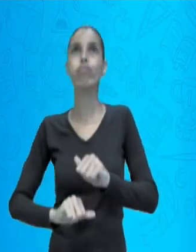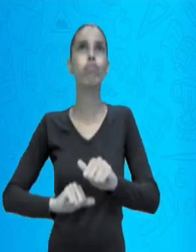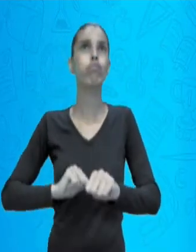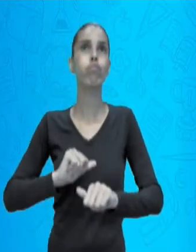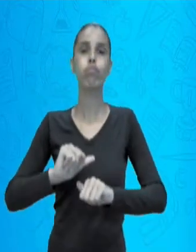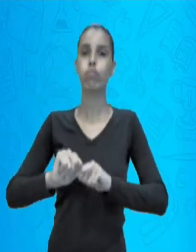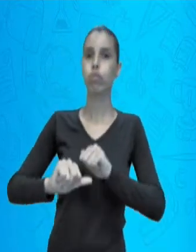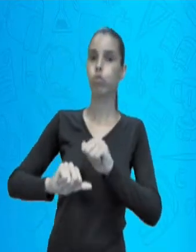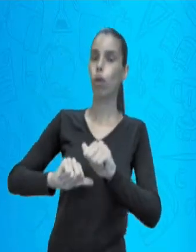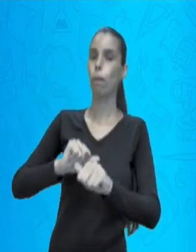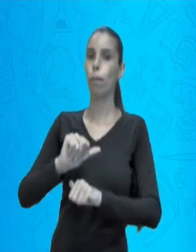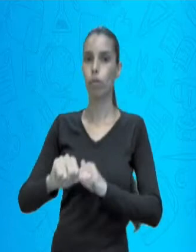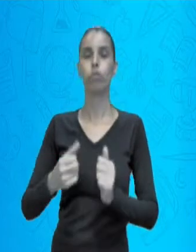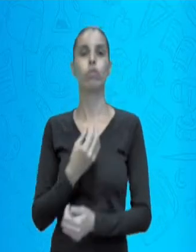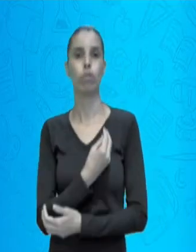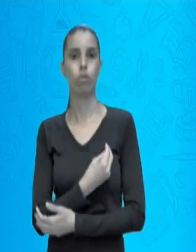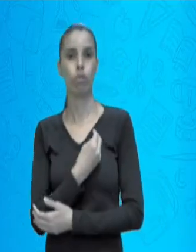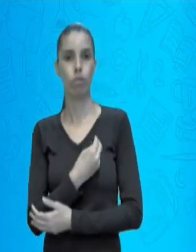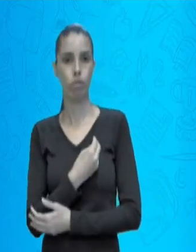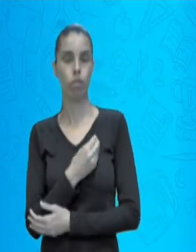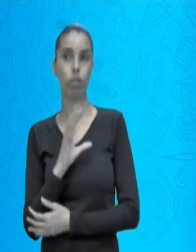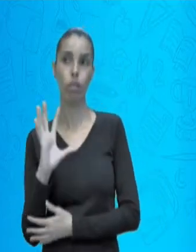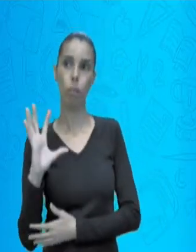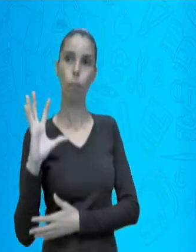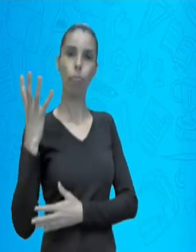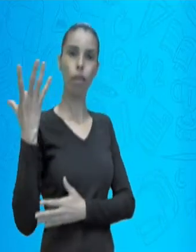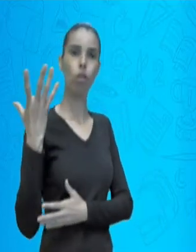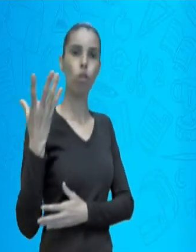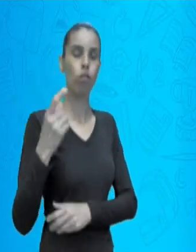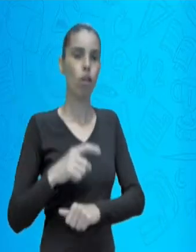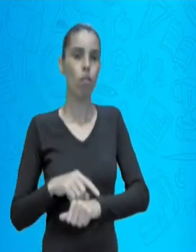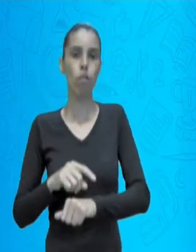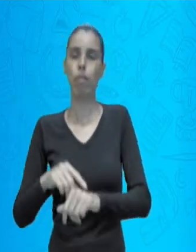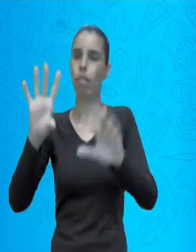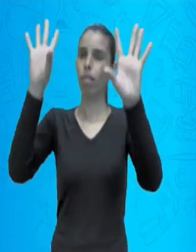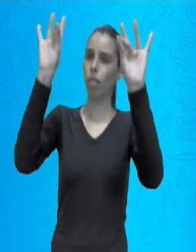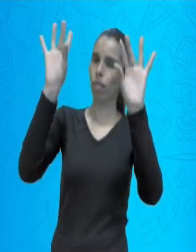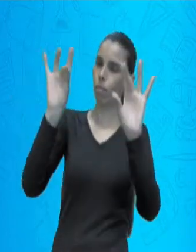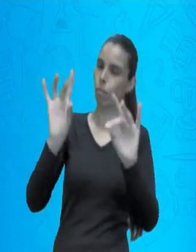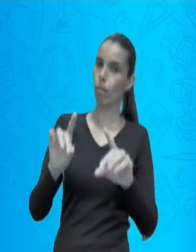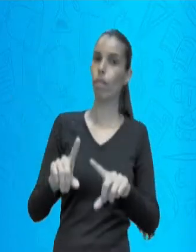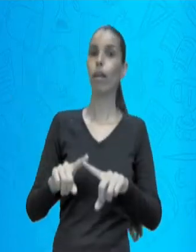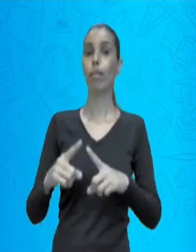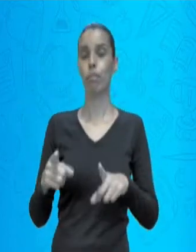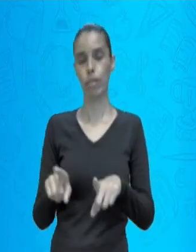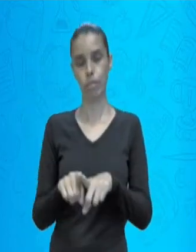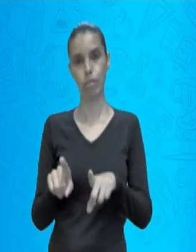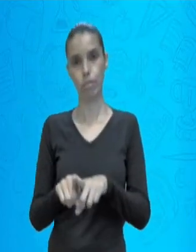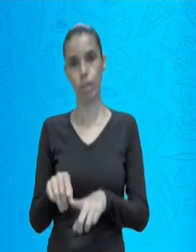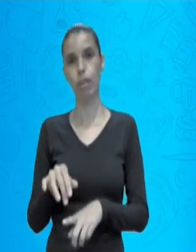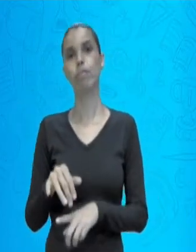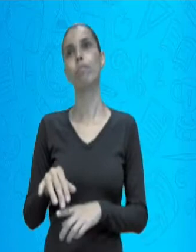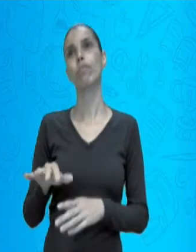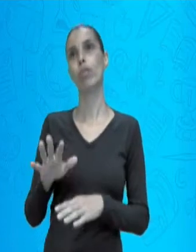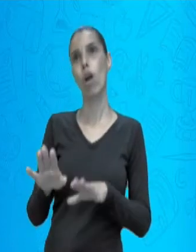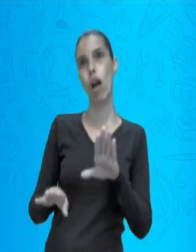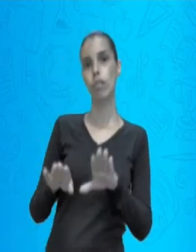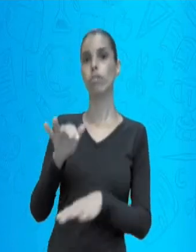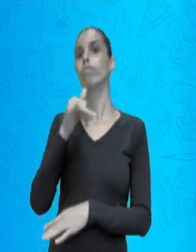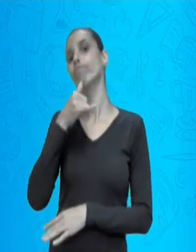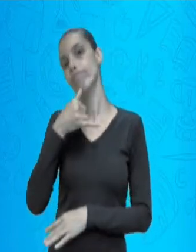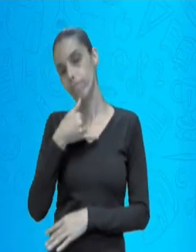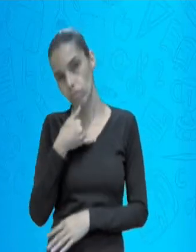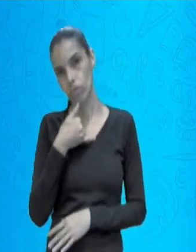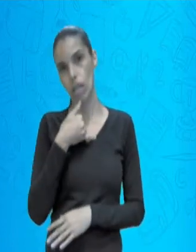você for fazer a entrevista, você tem que ser imparcial, não pode colocar a